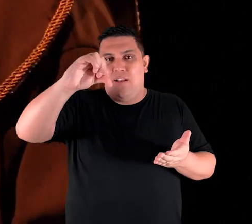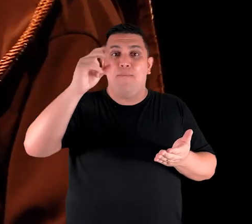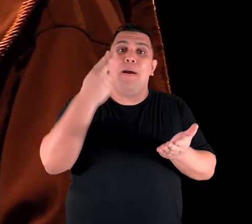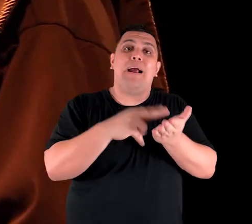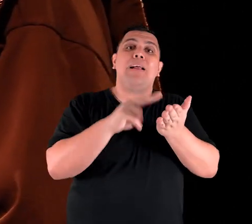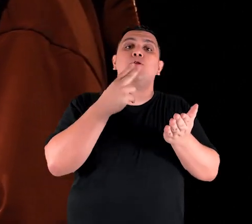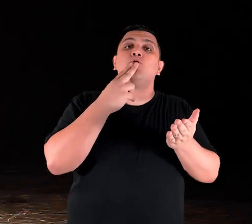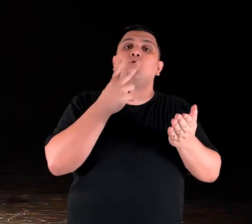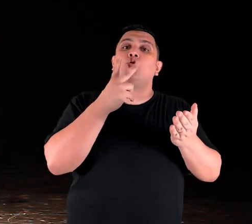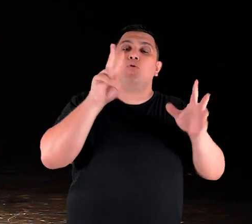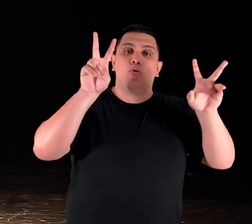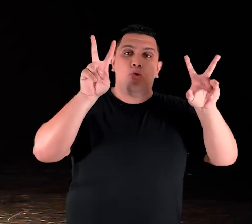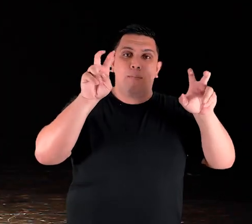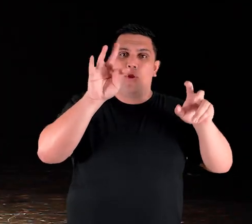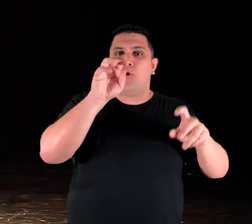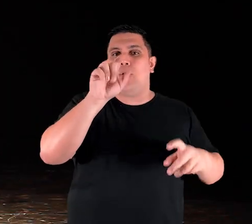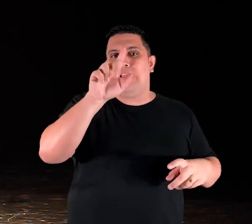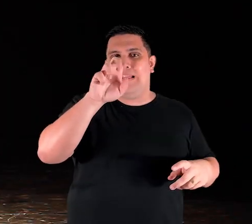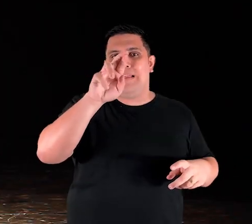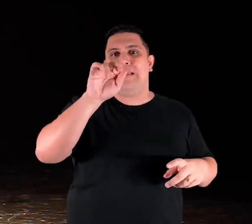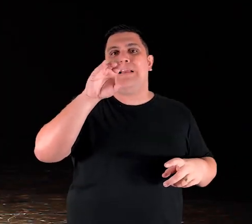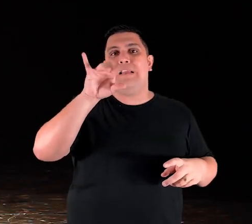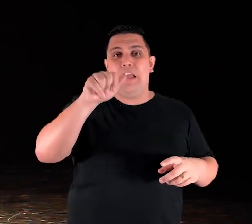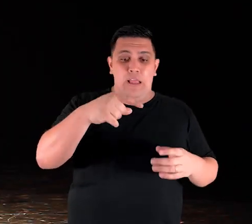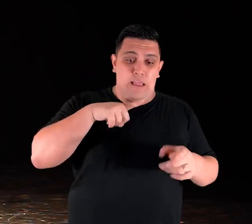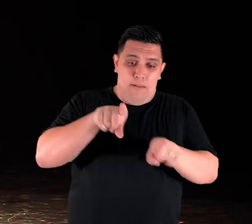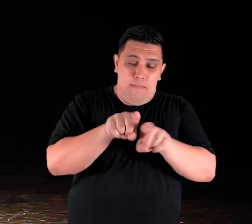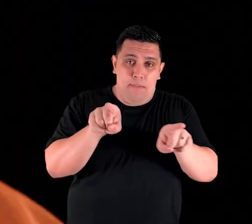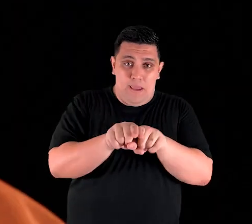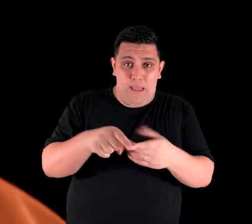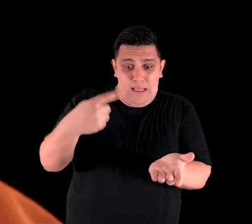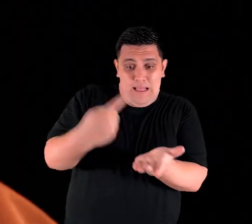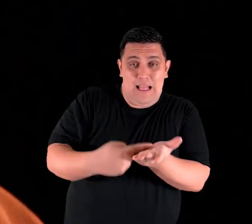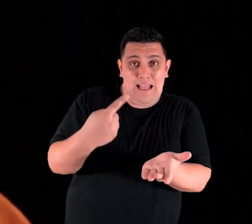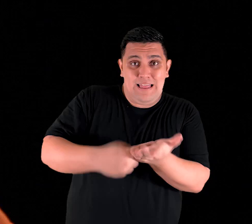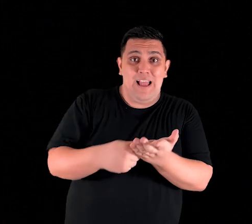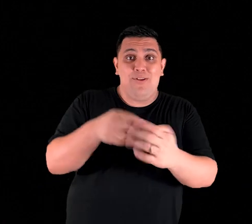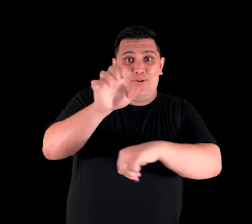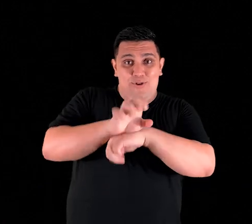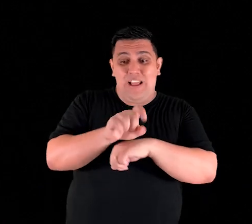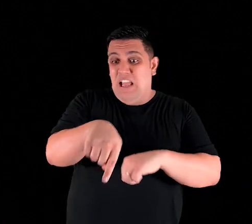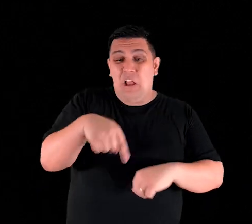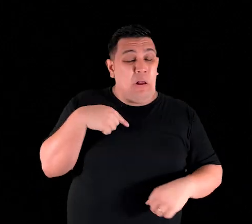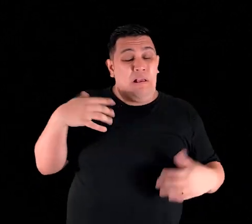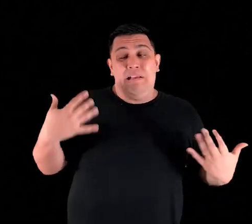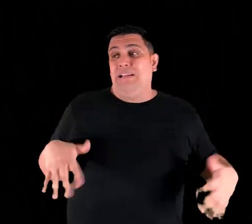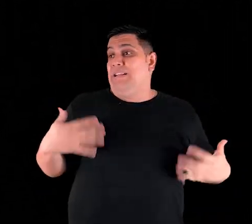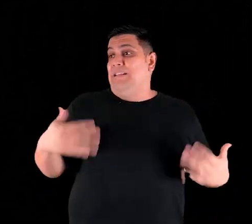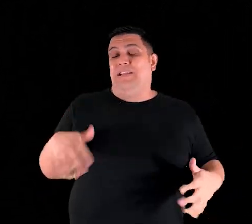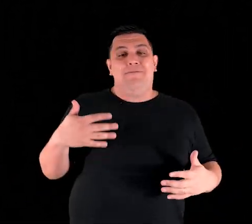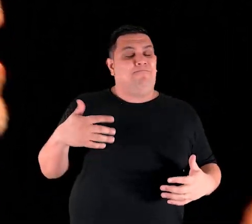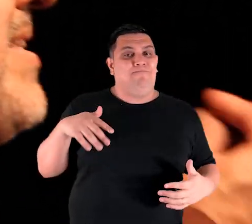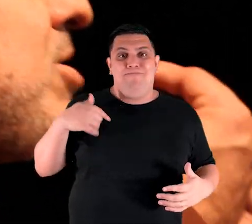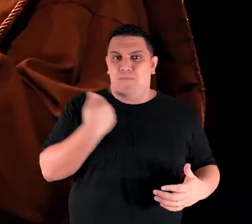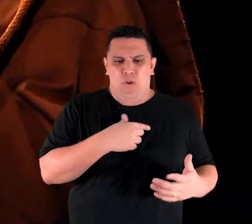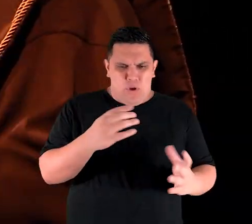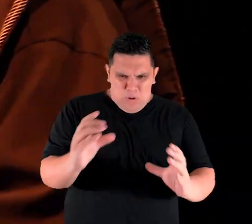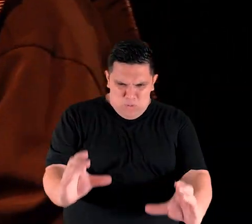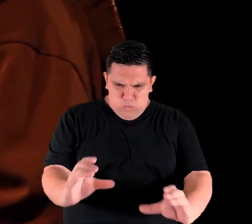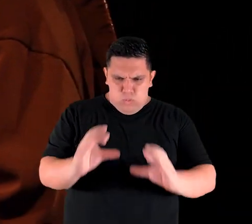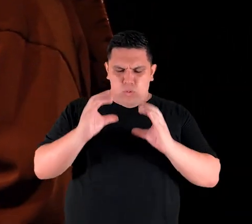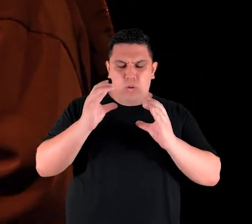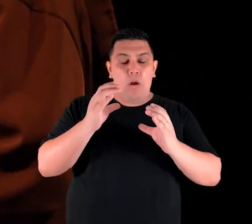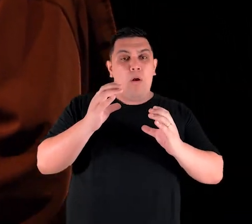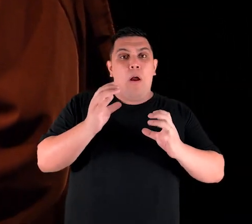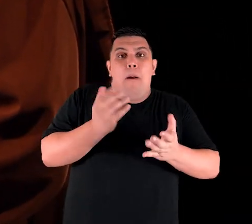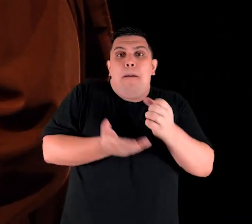Segundo Tratado do Estado, também de 1689. Aquelas obras nos deram uma base